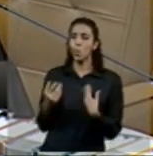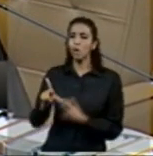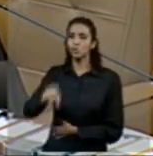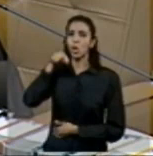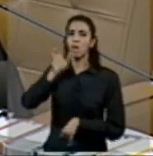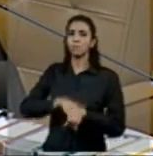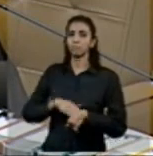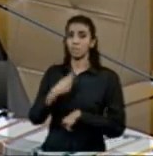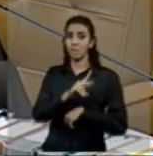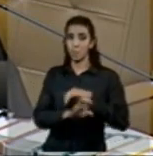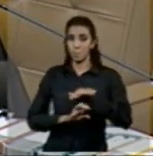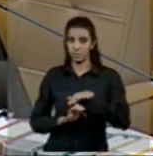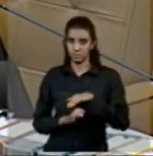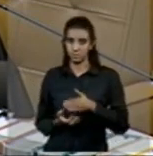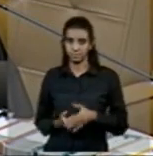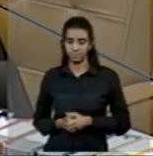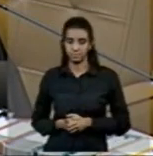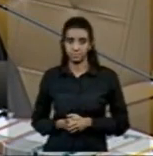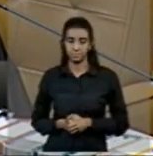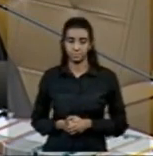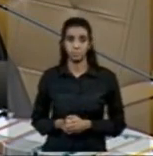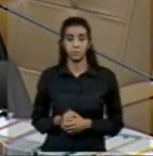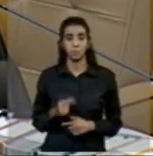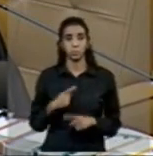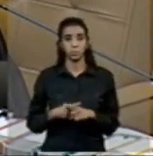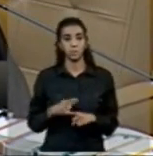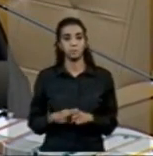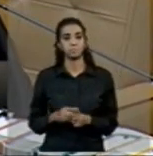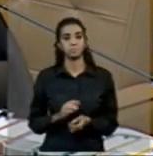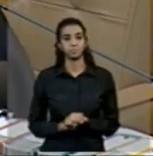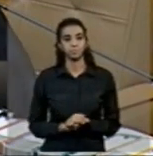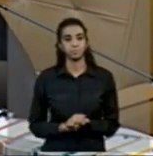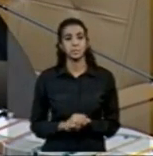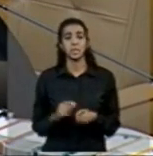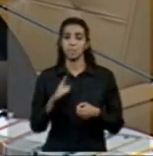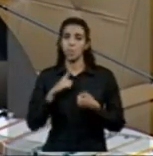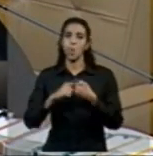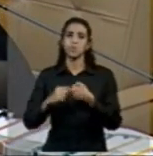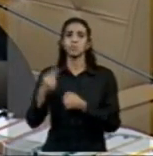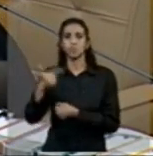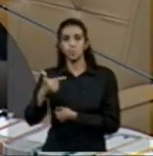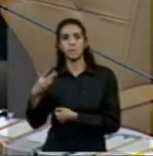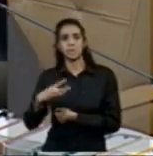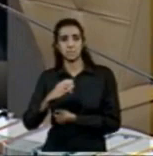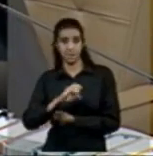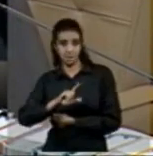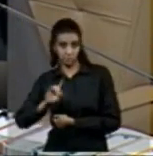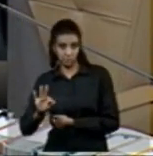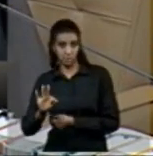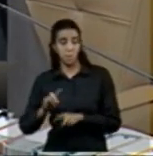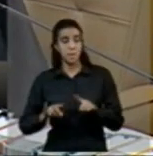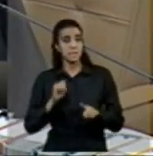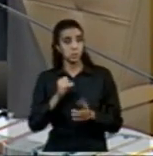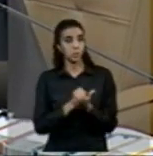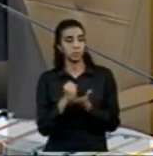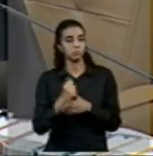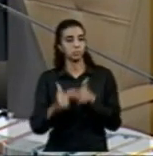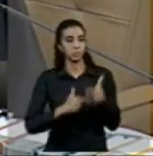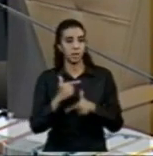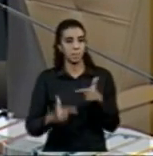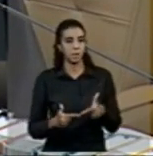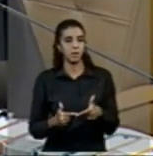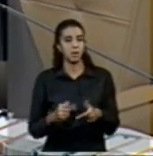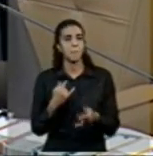trabalhistas. Na medida em que, mesmo que configurados os requisitos dos artigos 2º e 3º da CLT, o contrato de trabalho surge como